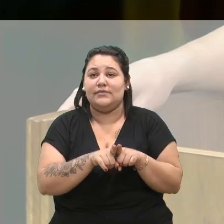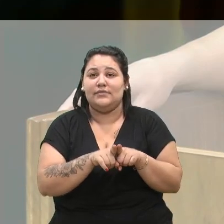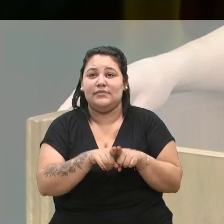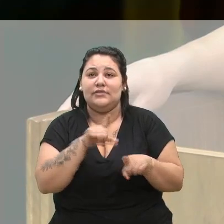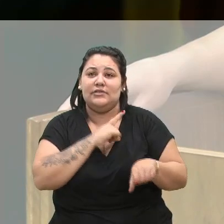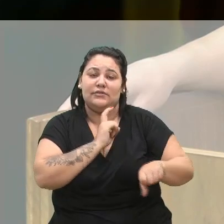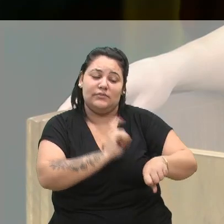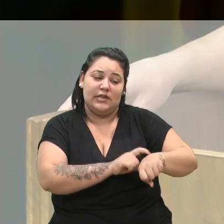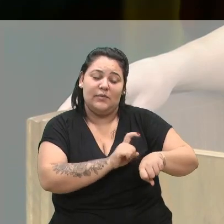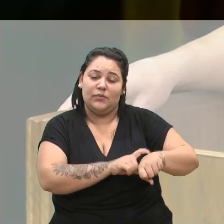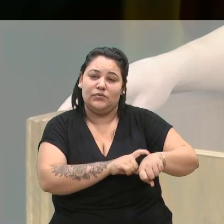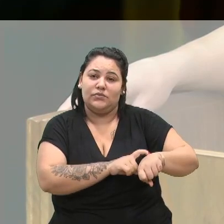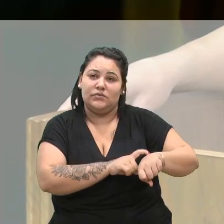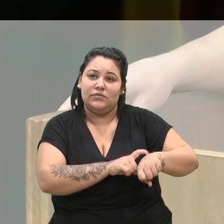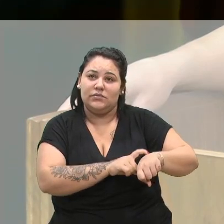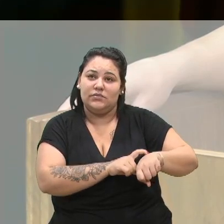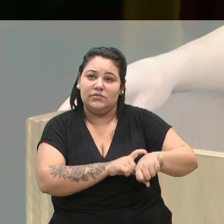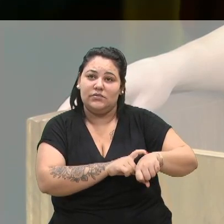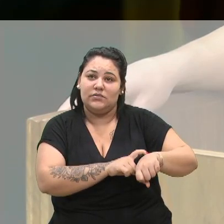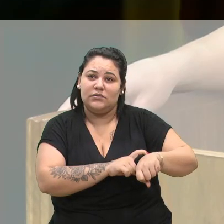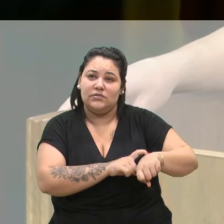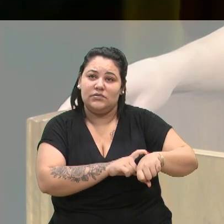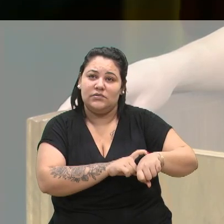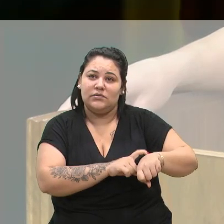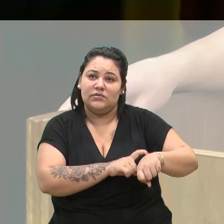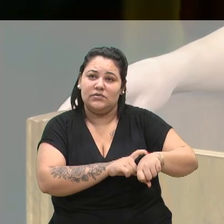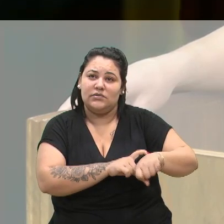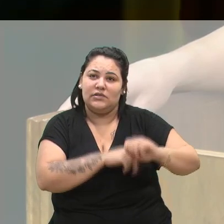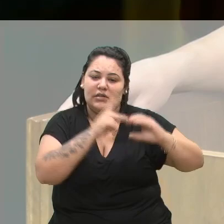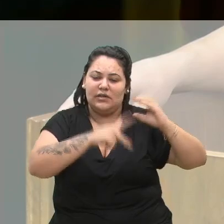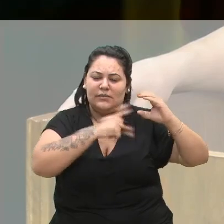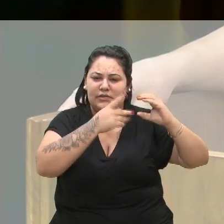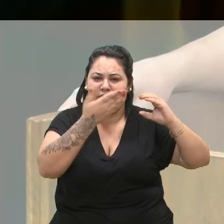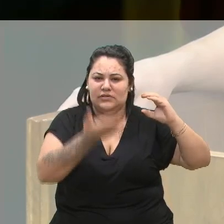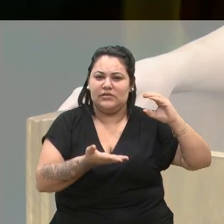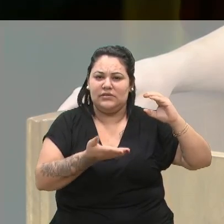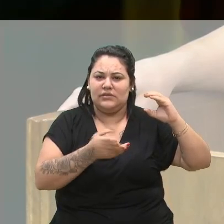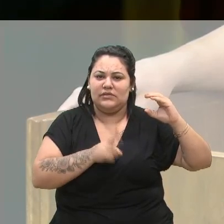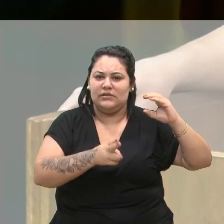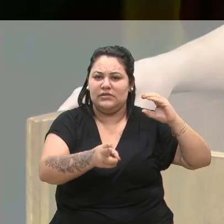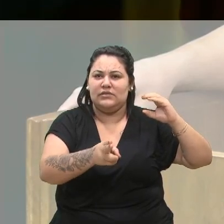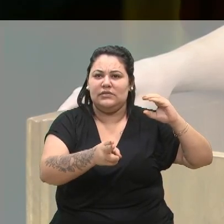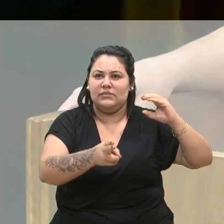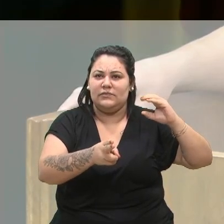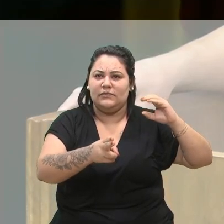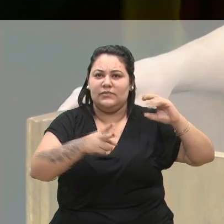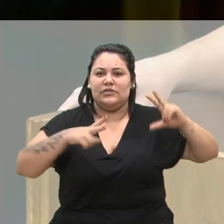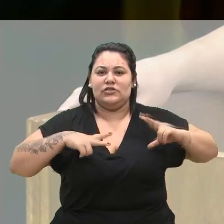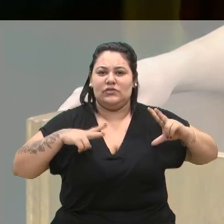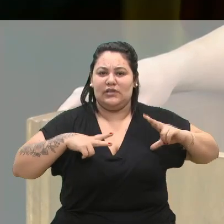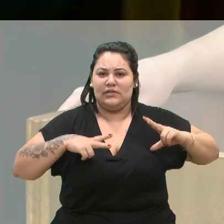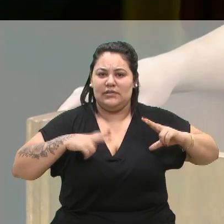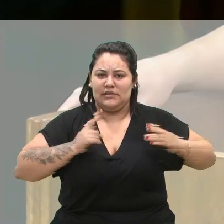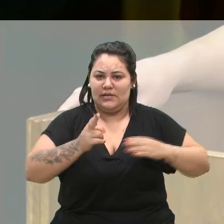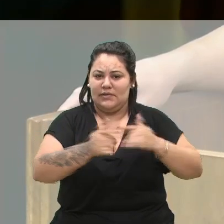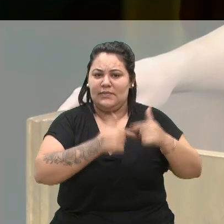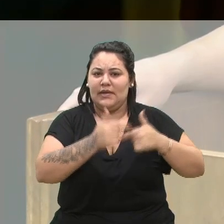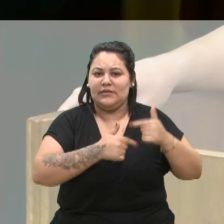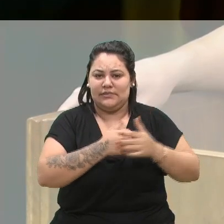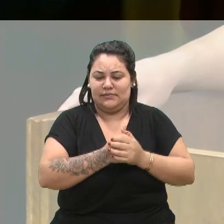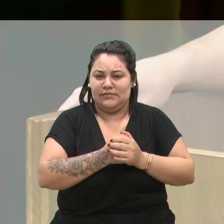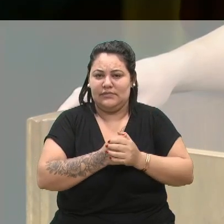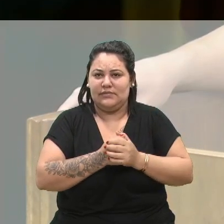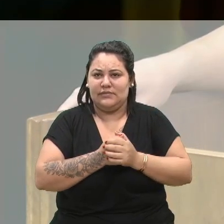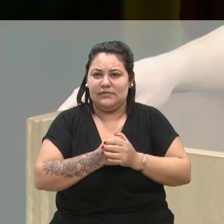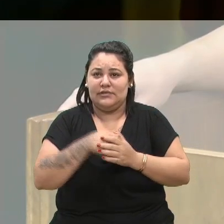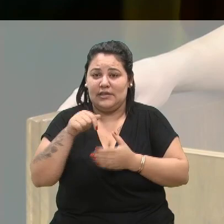tempo já, na Câmara de Vereadores, ela sempre foi na iniciativa privada, sempre foi trabalhando, E aqui